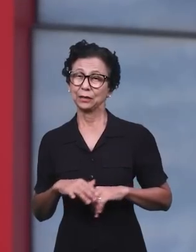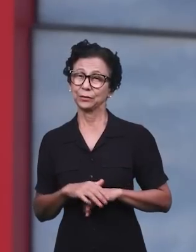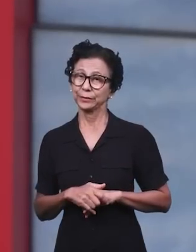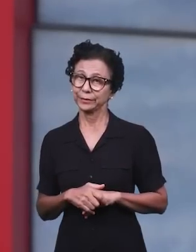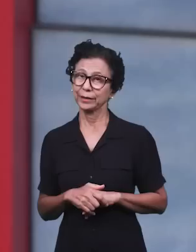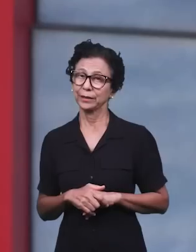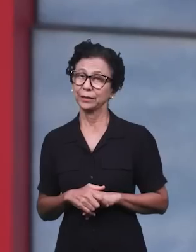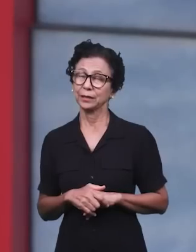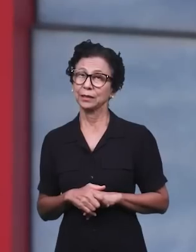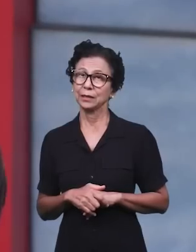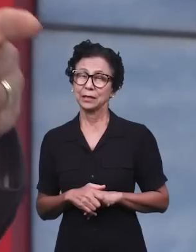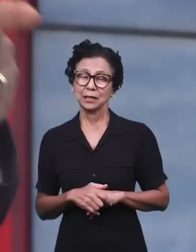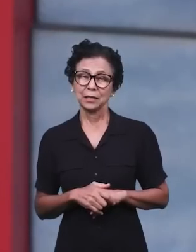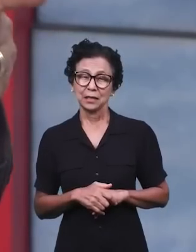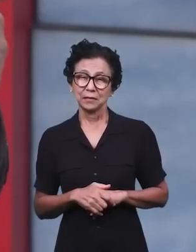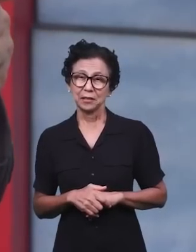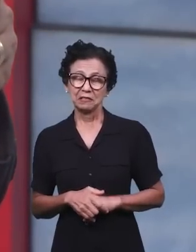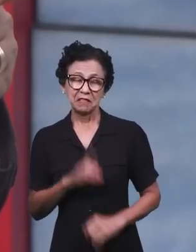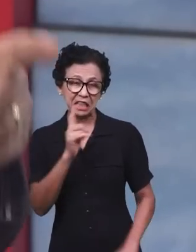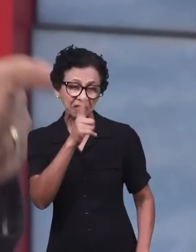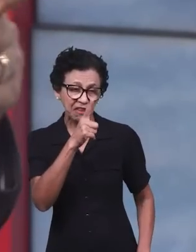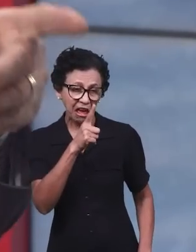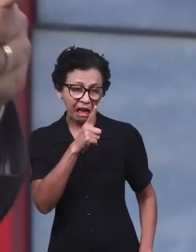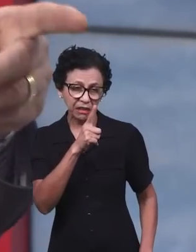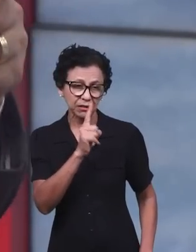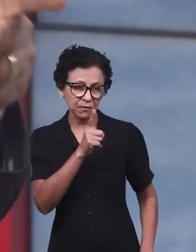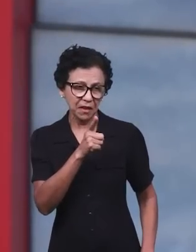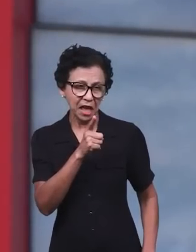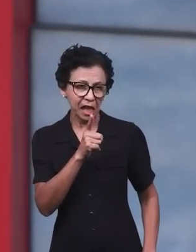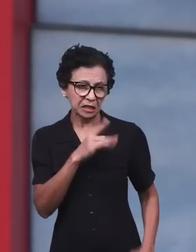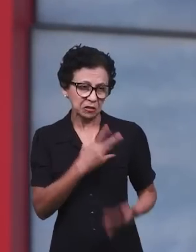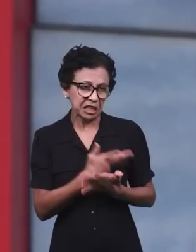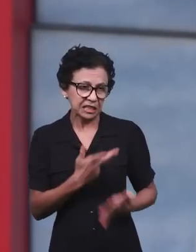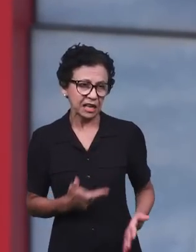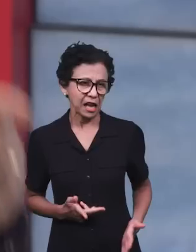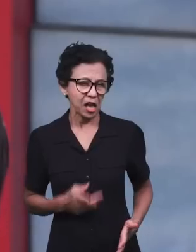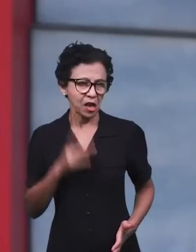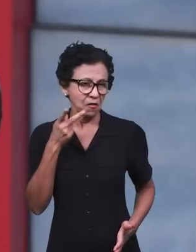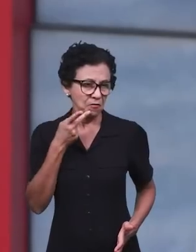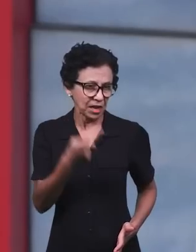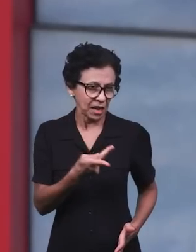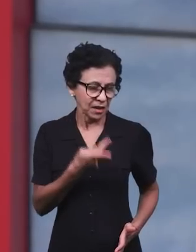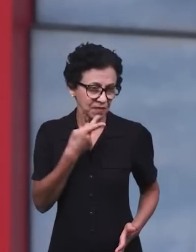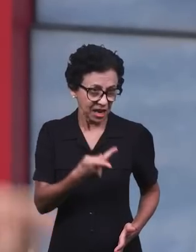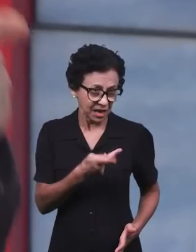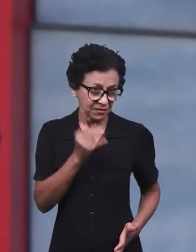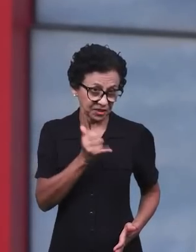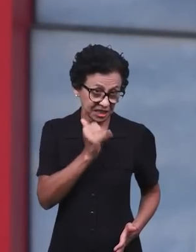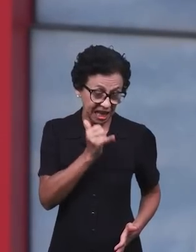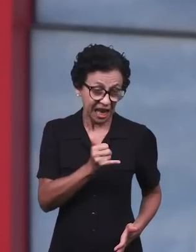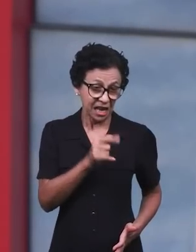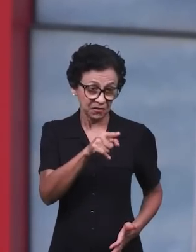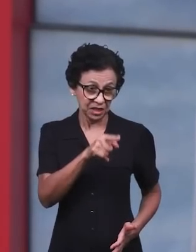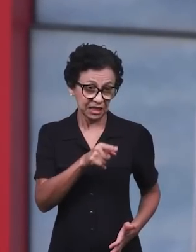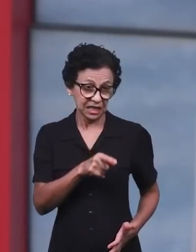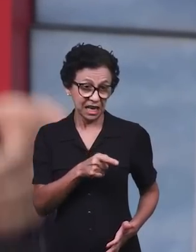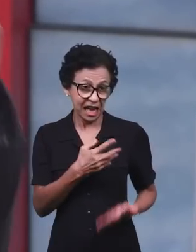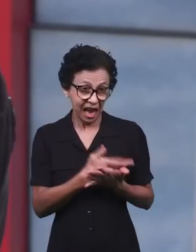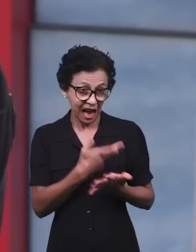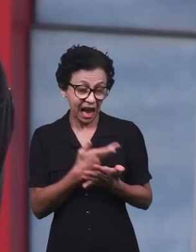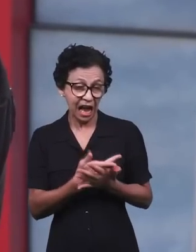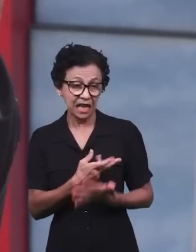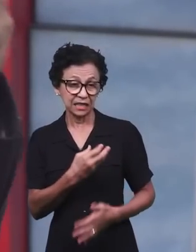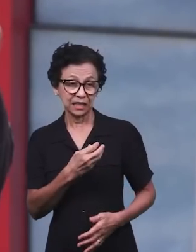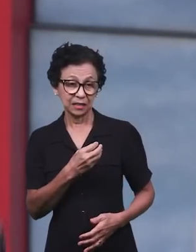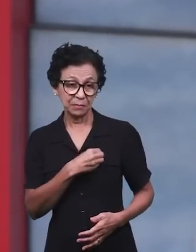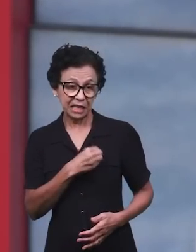outro peso, né? Tá vendo o que aconteceu? Só como é que Deus fez com você, sua vida errada, e